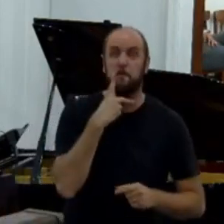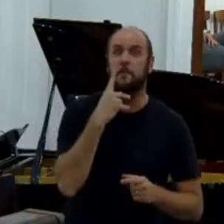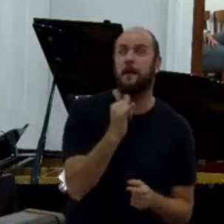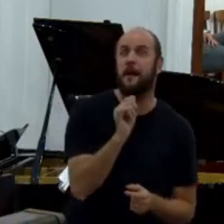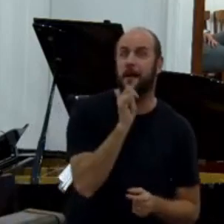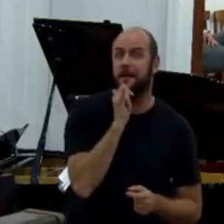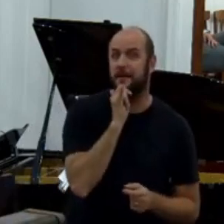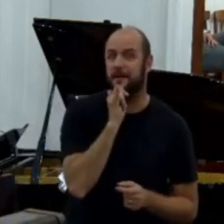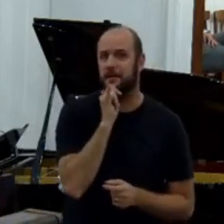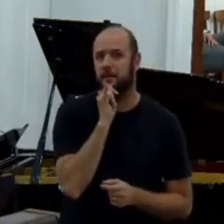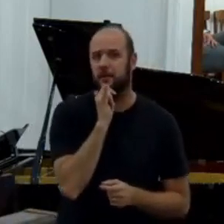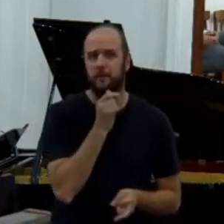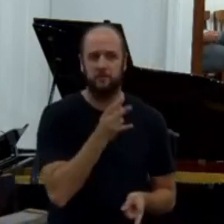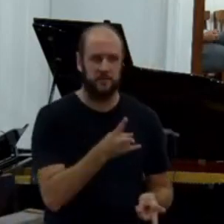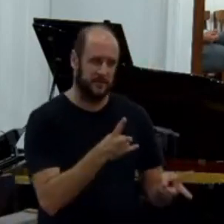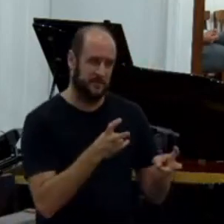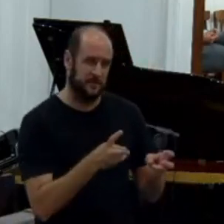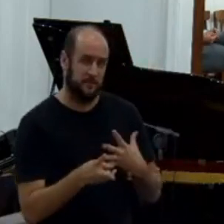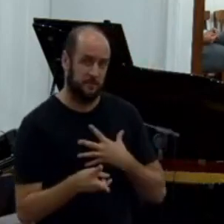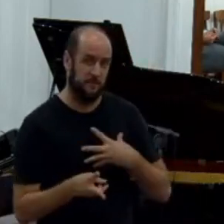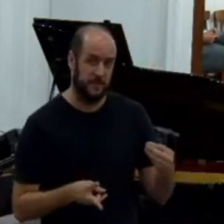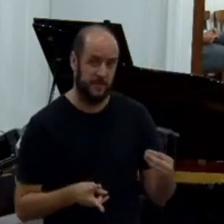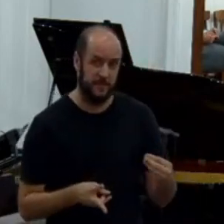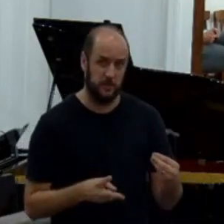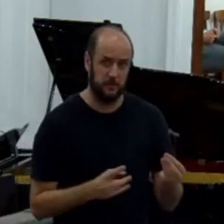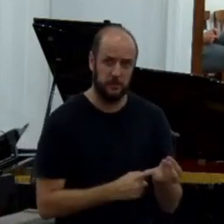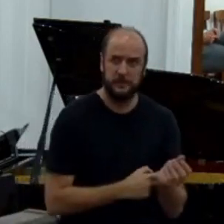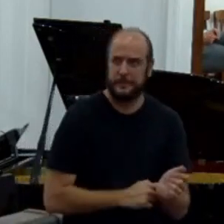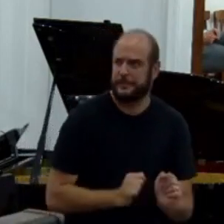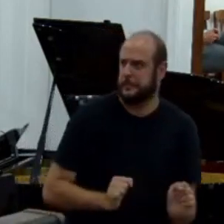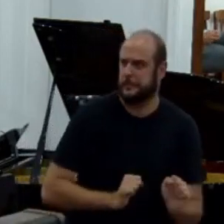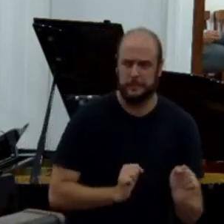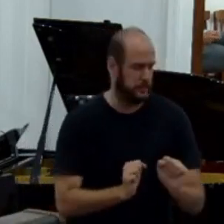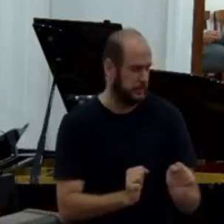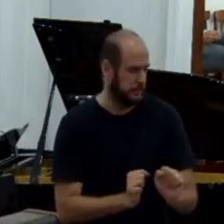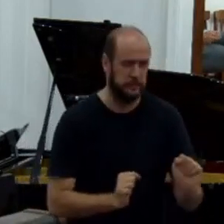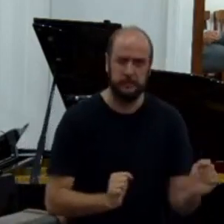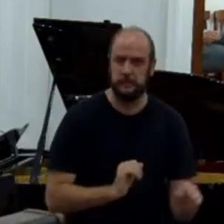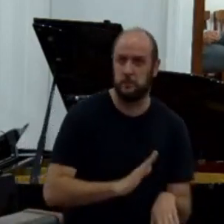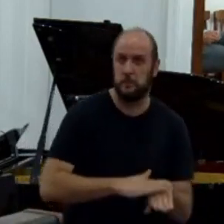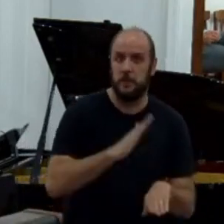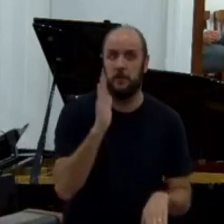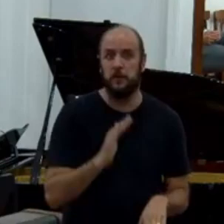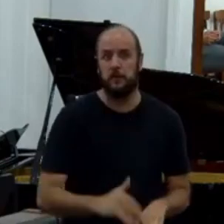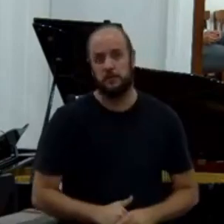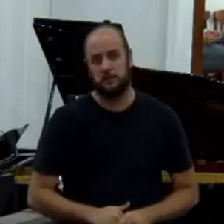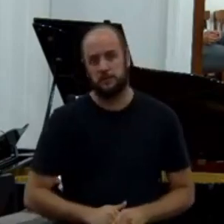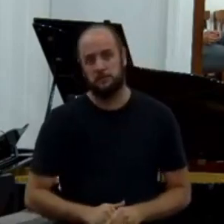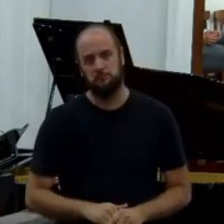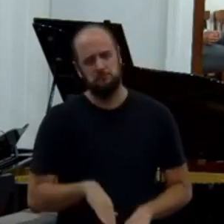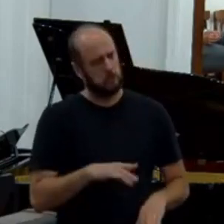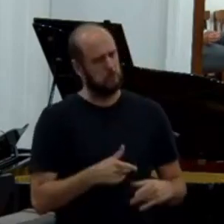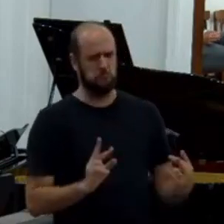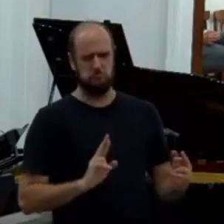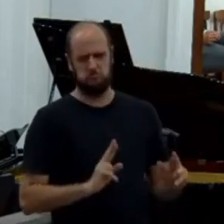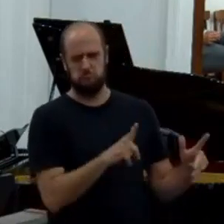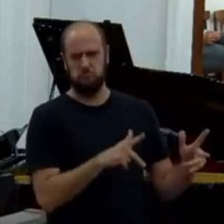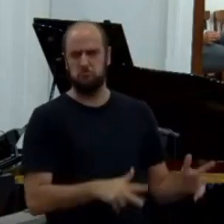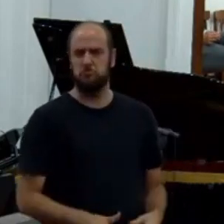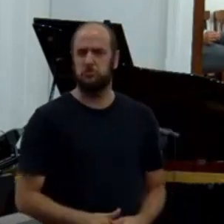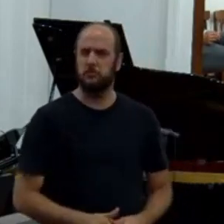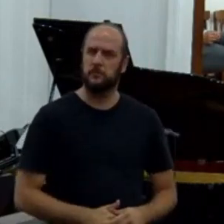pais percebam seus filhos irritados além do normal. Alguma coisa está